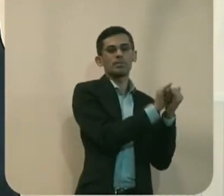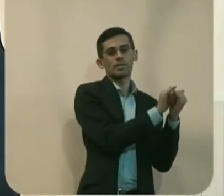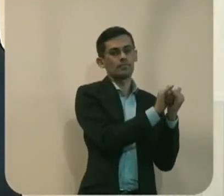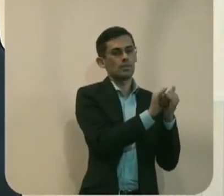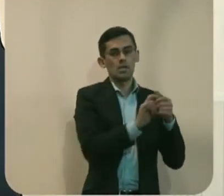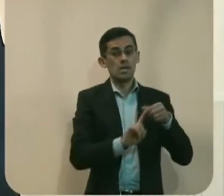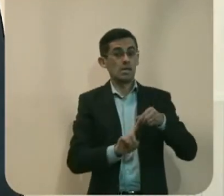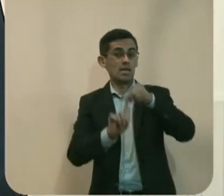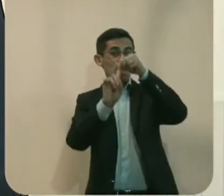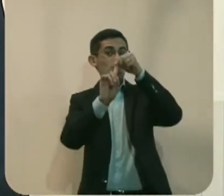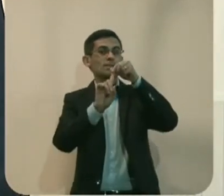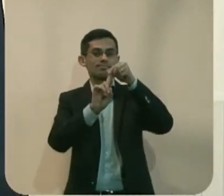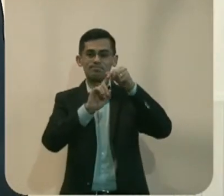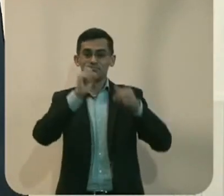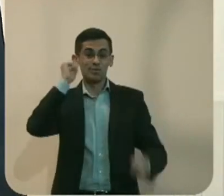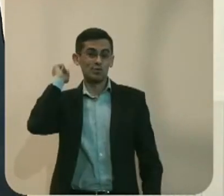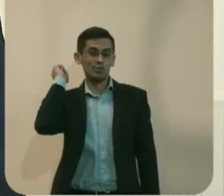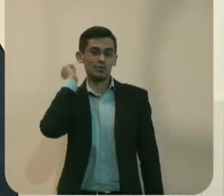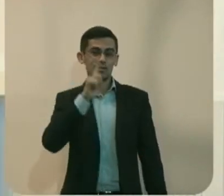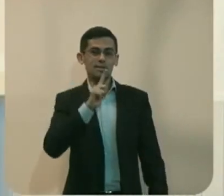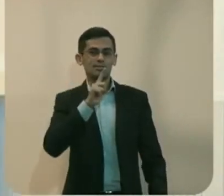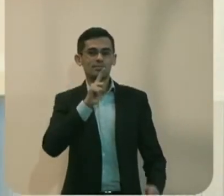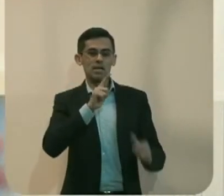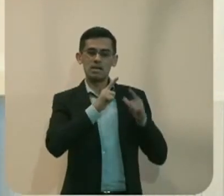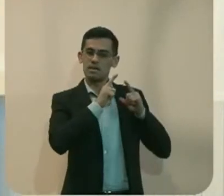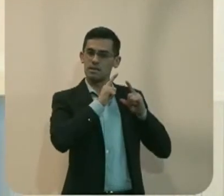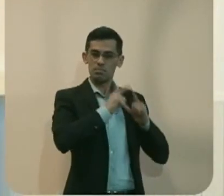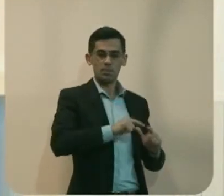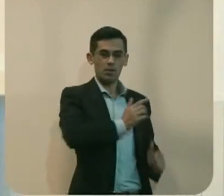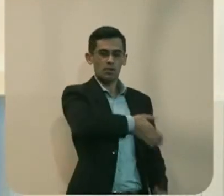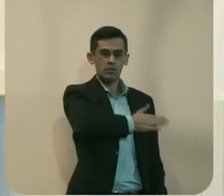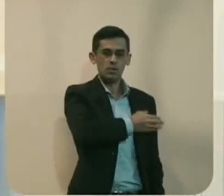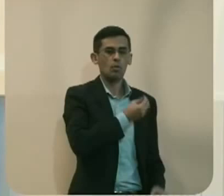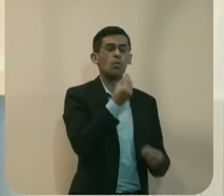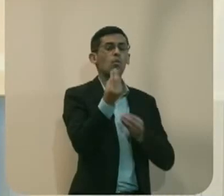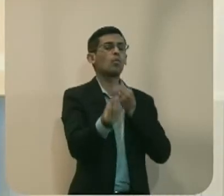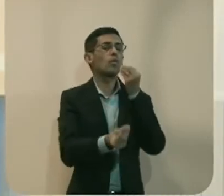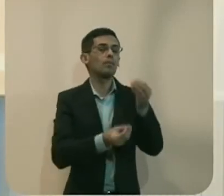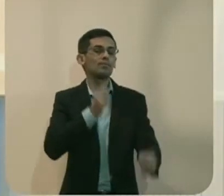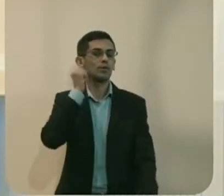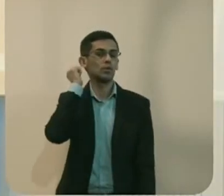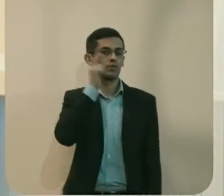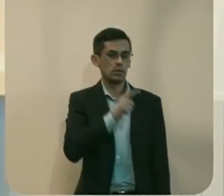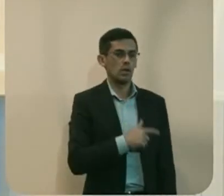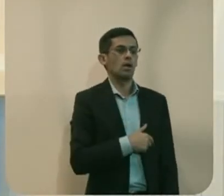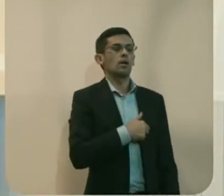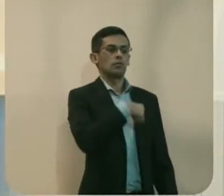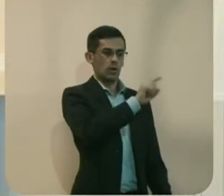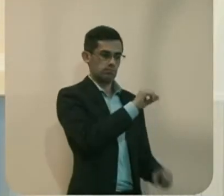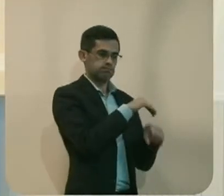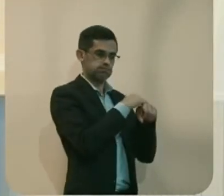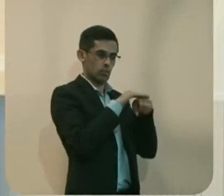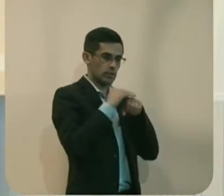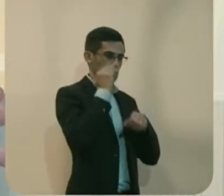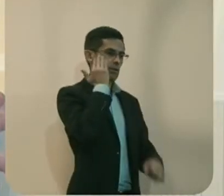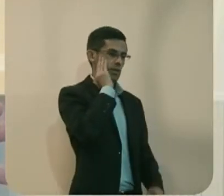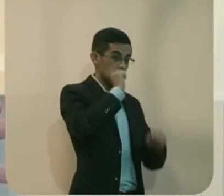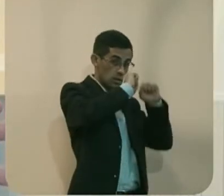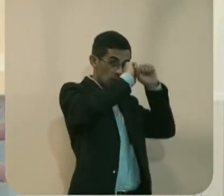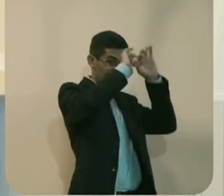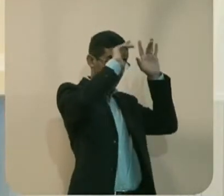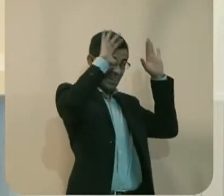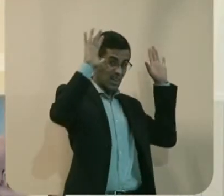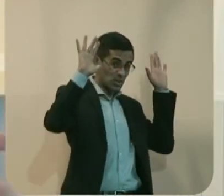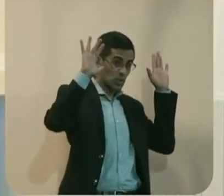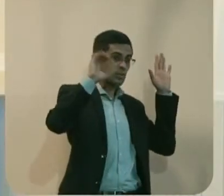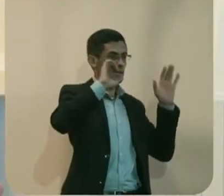a única maneira de arrancar a raiz. Como é que a gente enterra? A gente resolve, a gente entende, a gente compreende